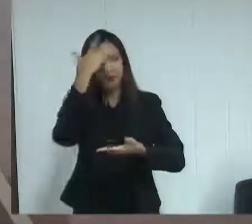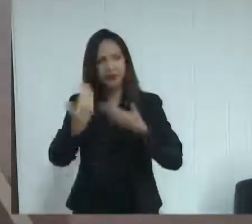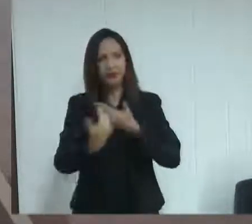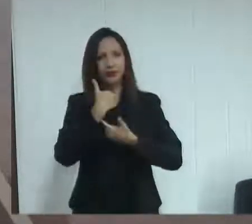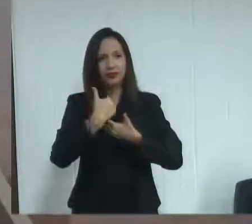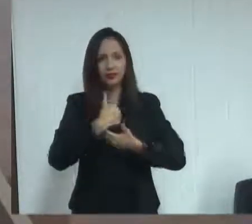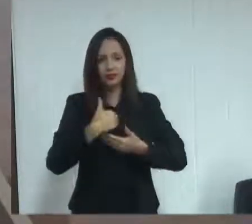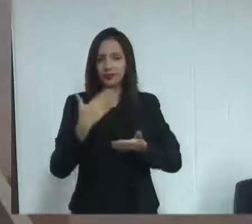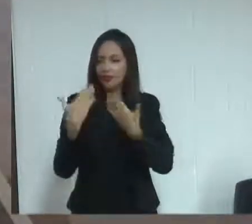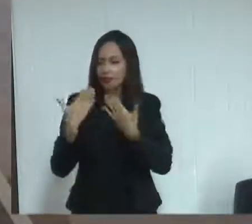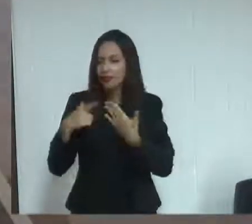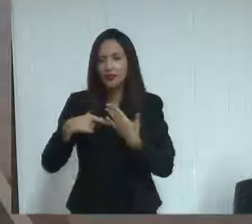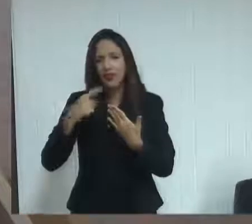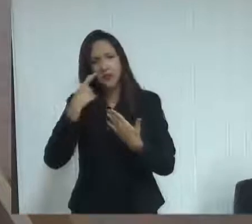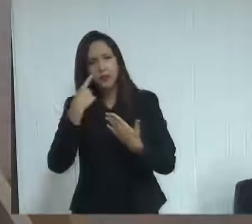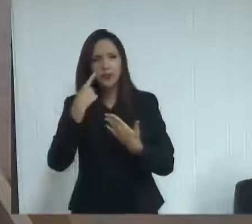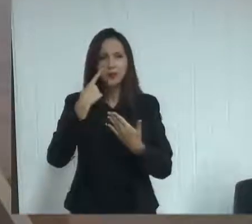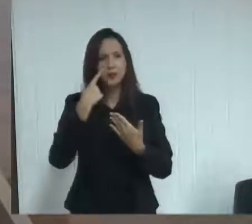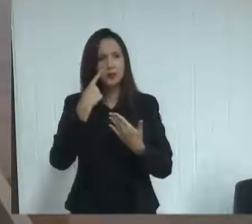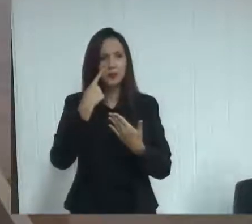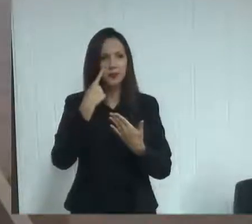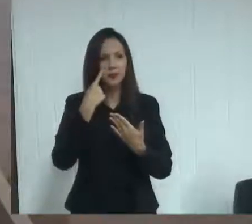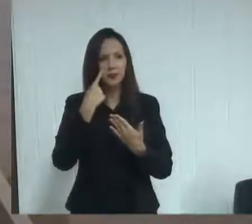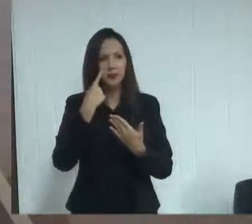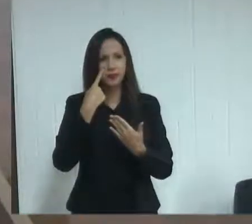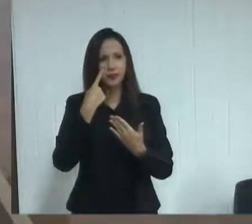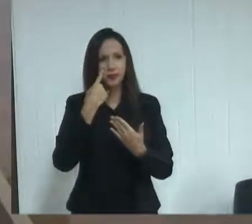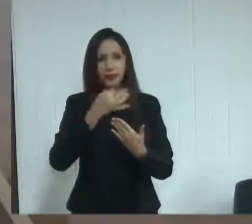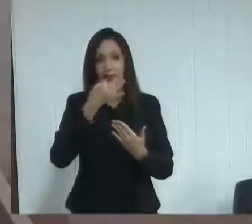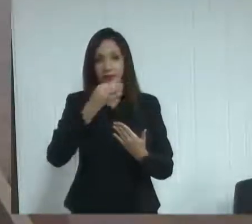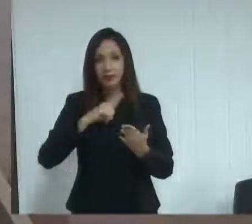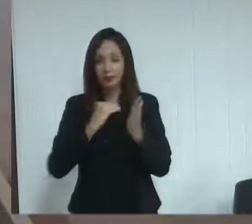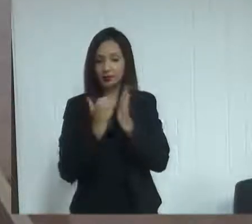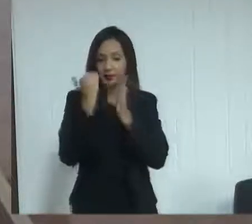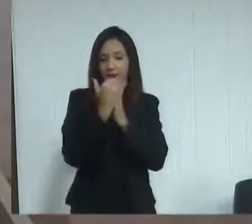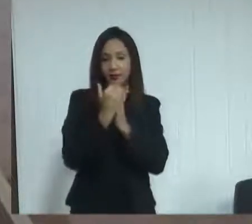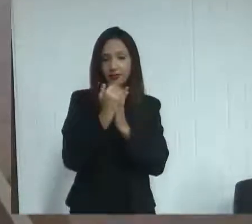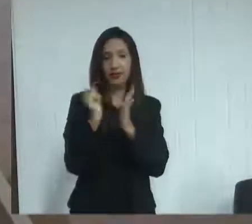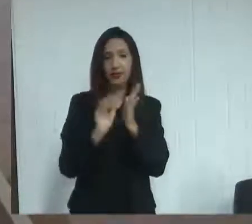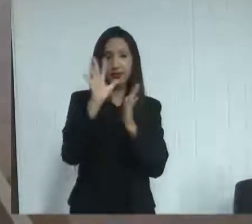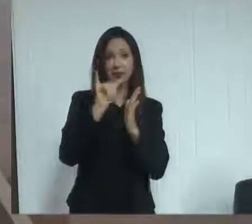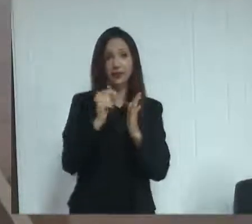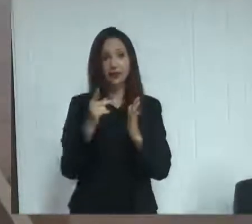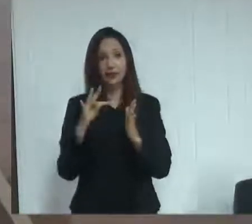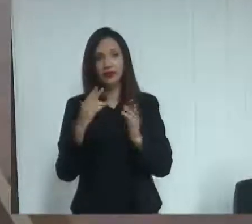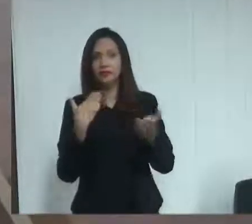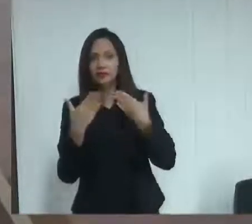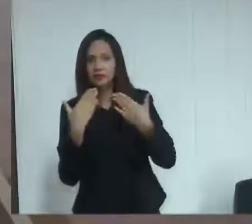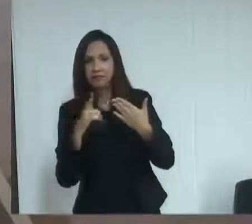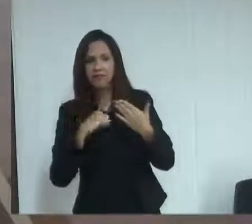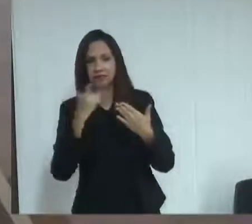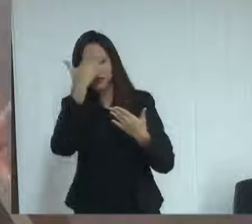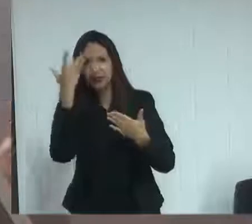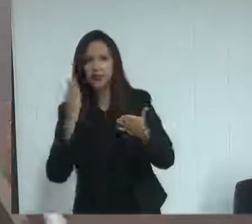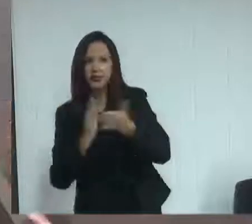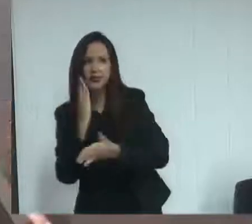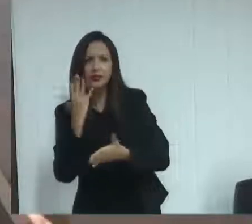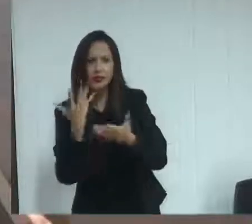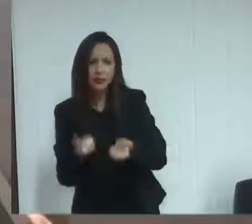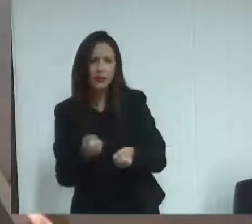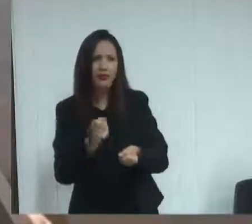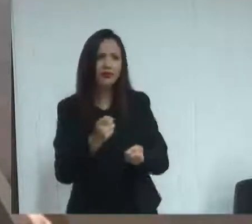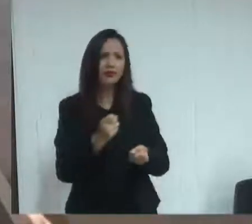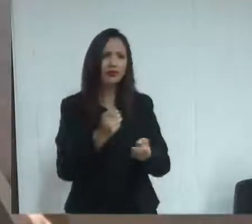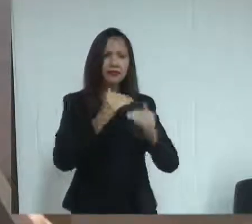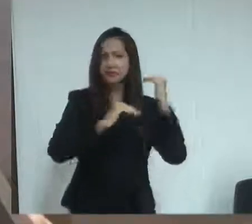acerca, dizendo que achava que havia aumento, conversava, alguns aceitam, outros não aceitam, e é tudo muito